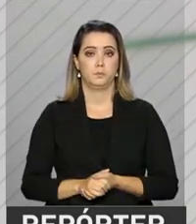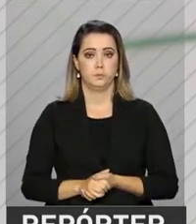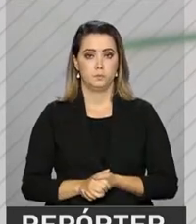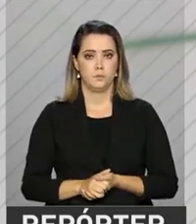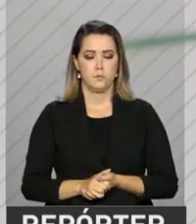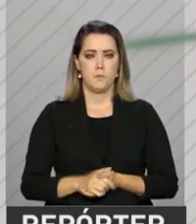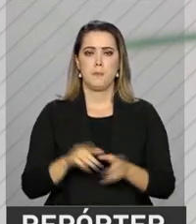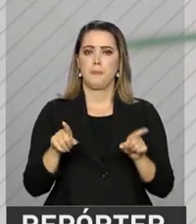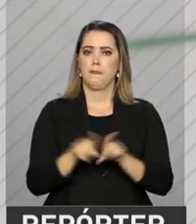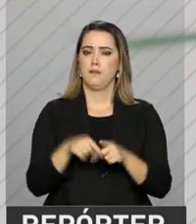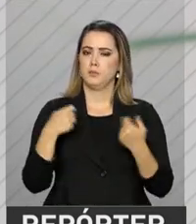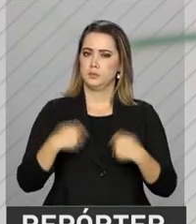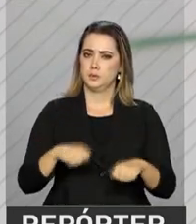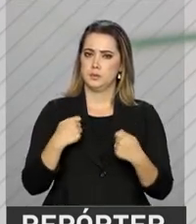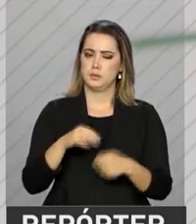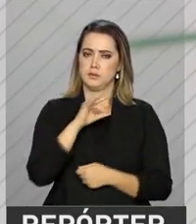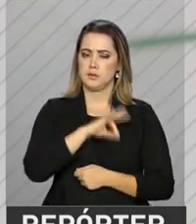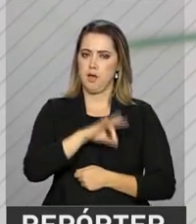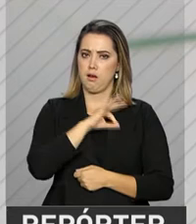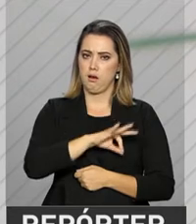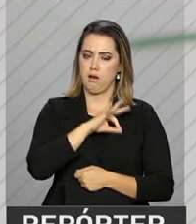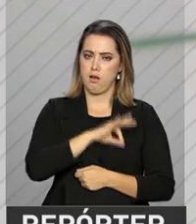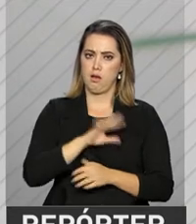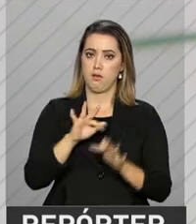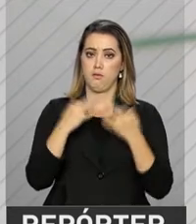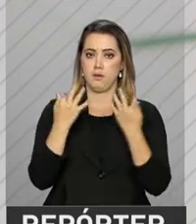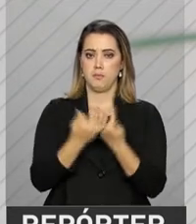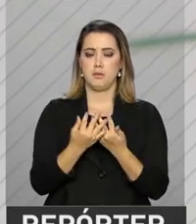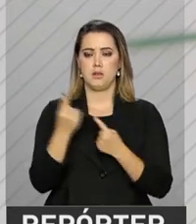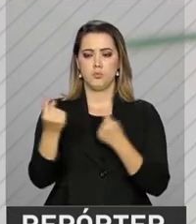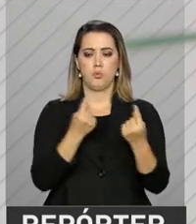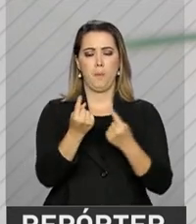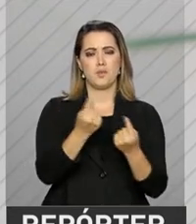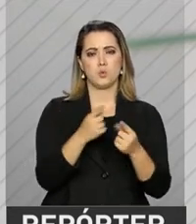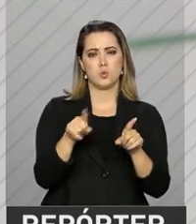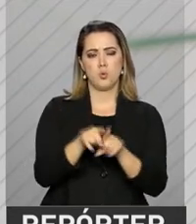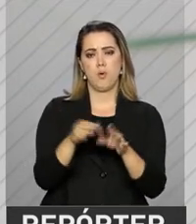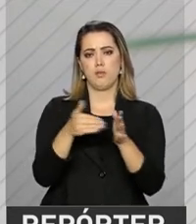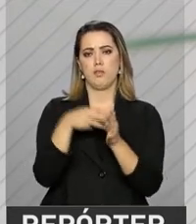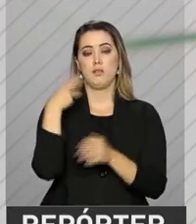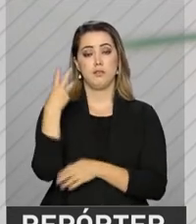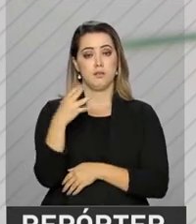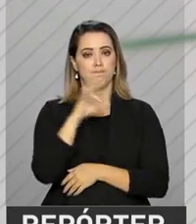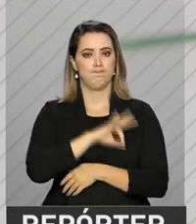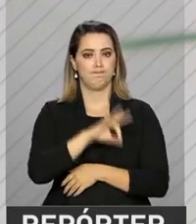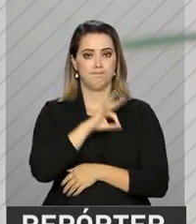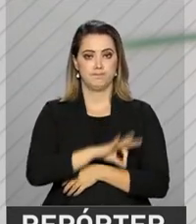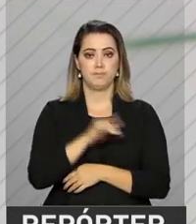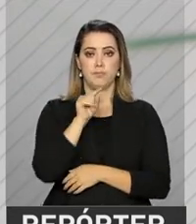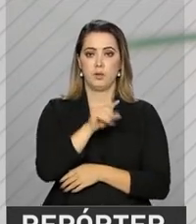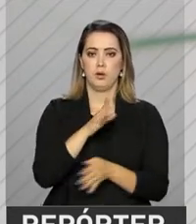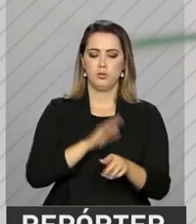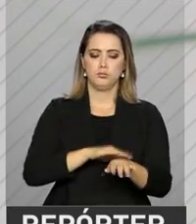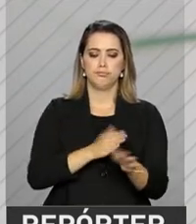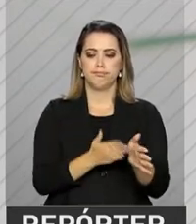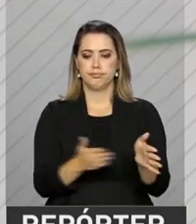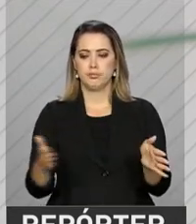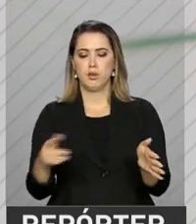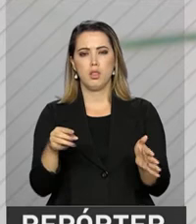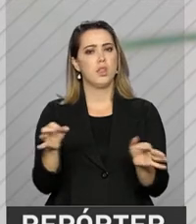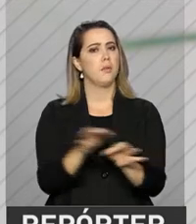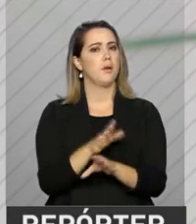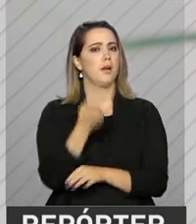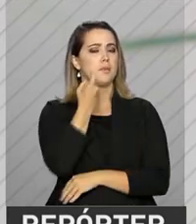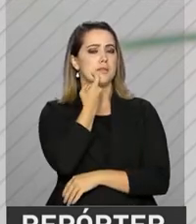também precisa ter renda familiar mensal bruta per capta de até três salários mínimos o prazo para inscrição termina